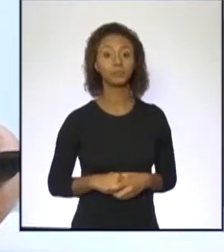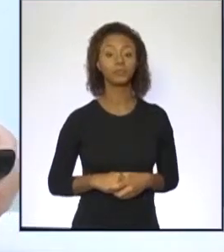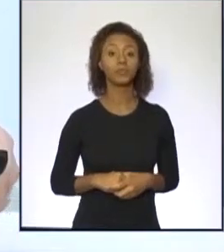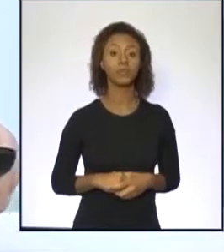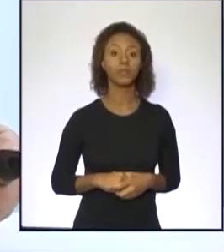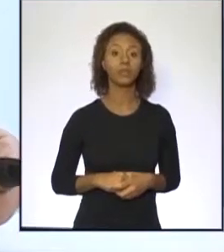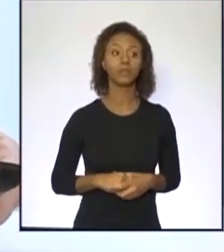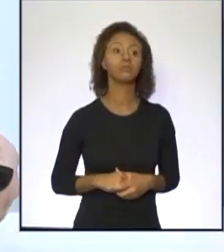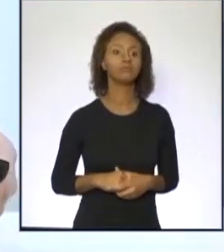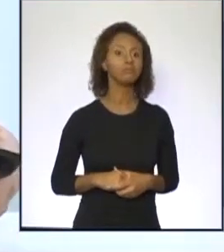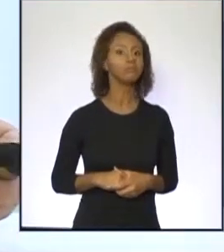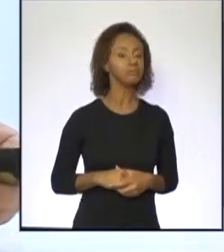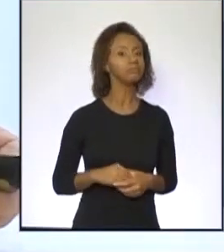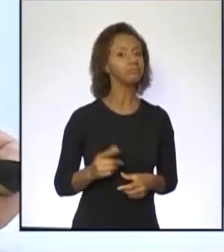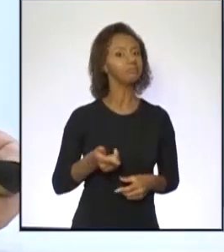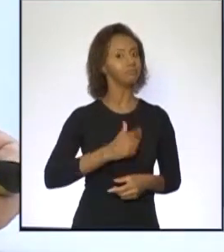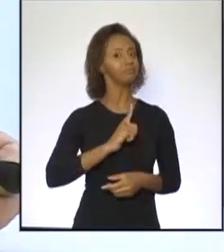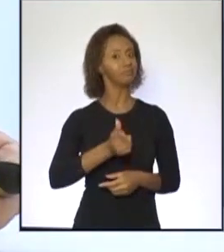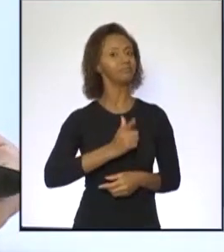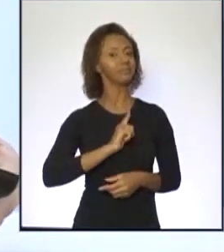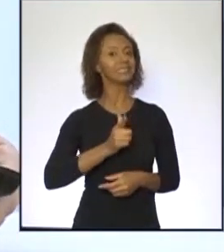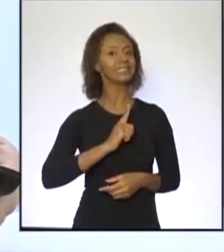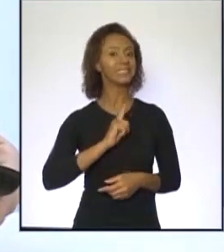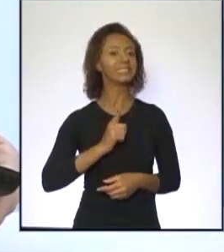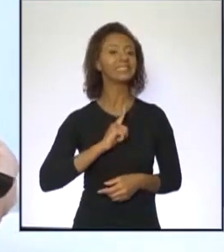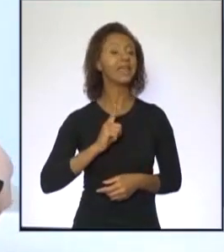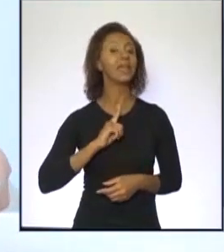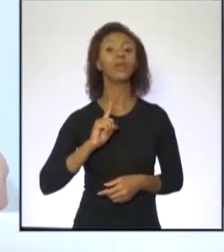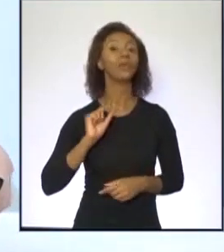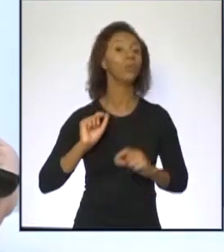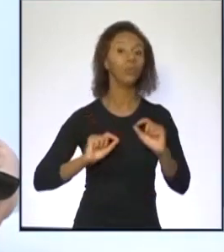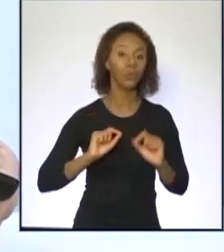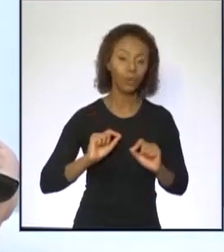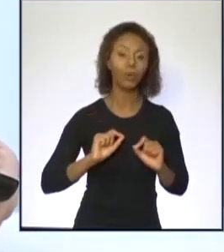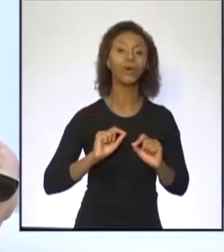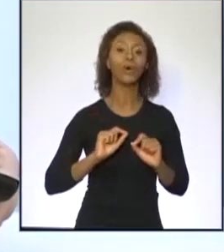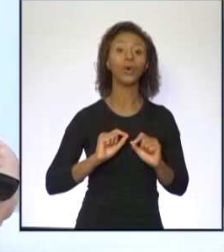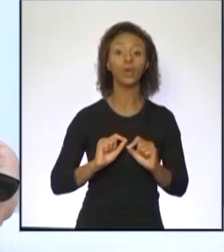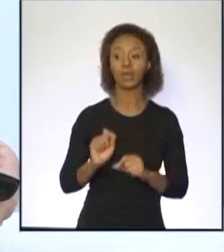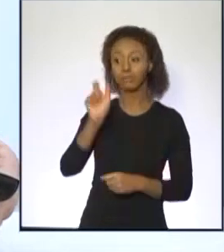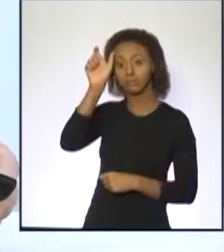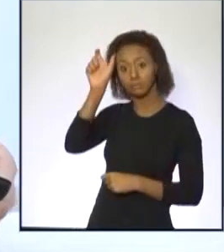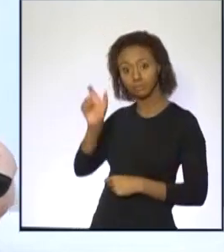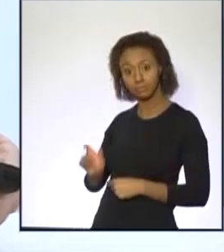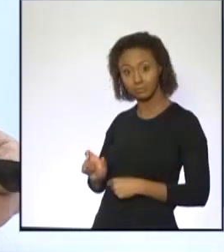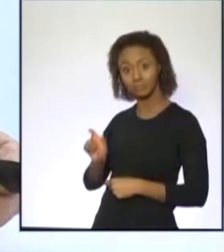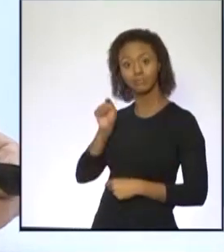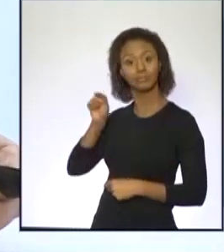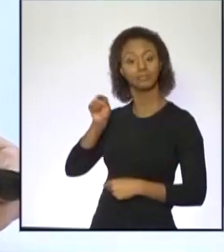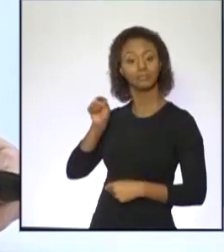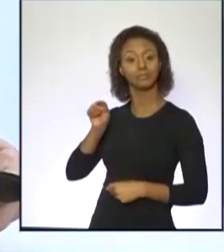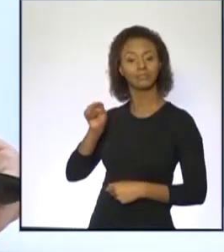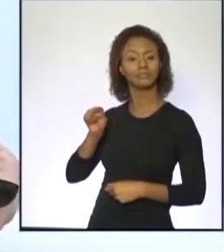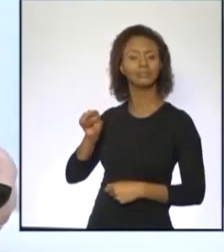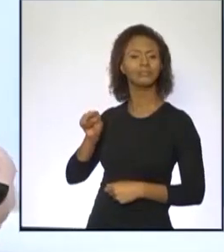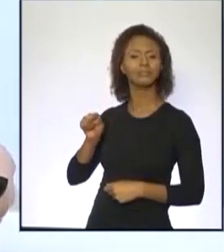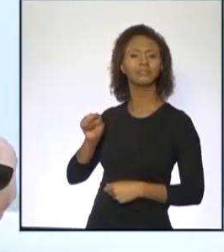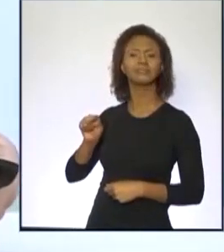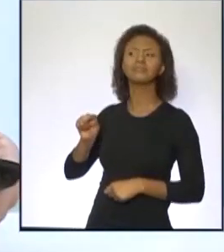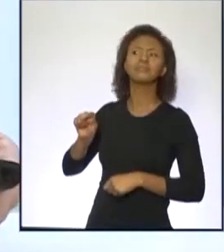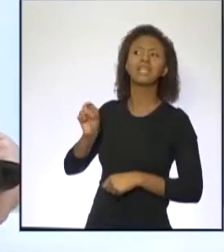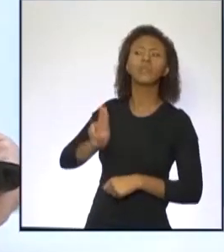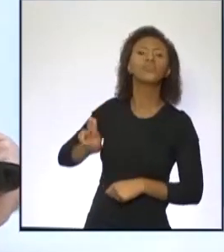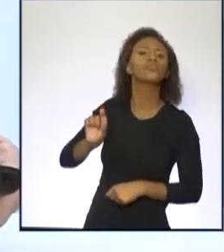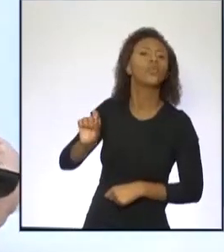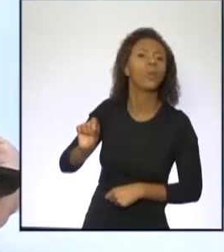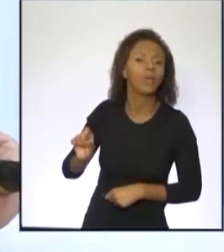que ele apresenta várias formulações da própria personagem. Okay? O que essa personagem está